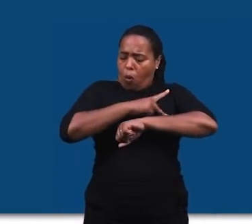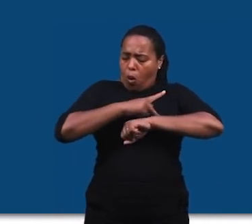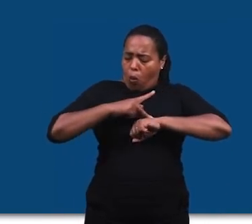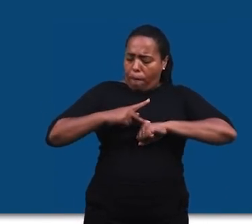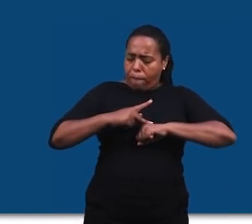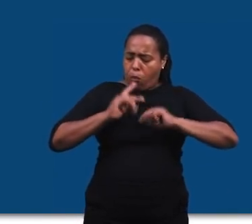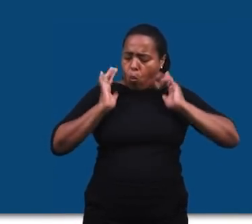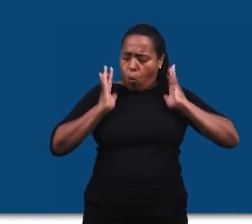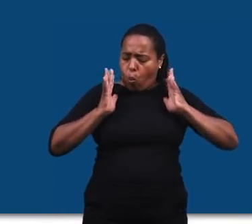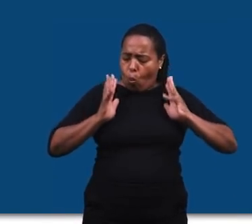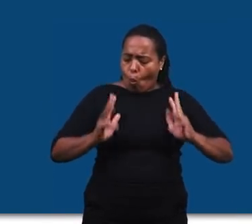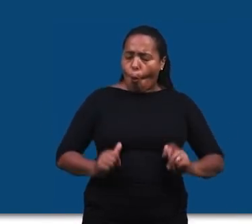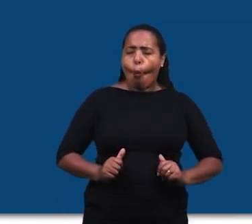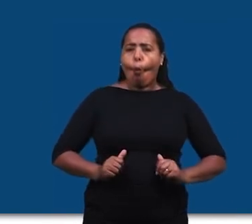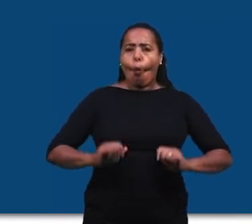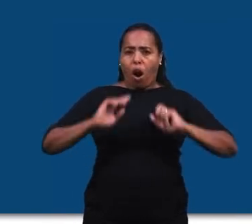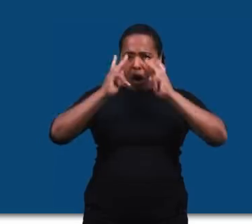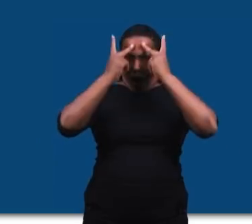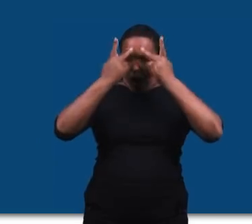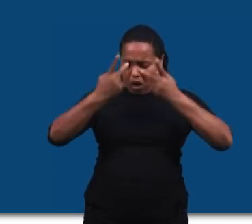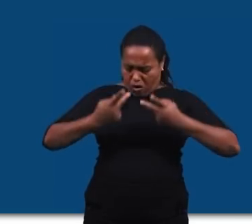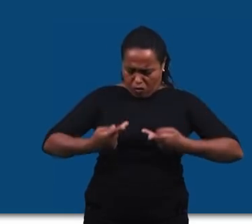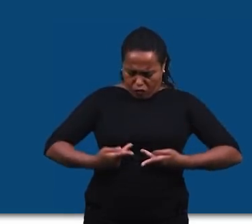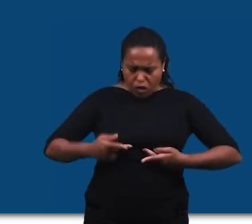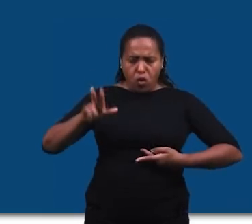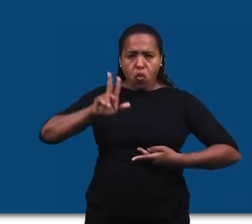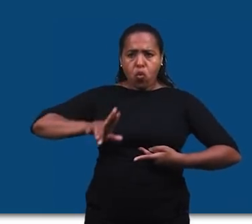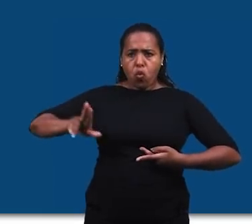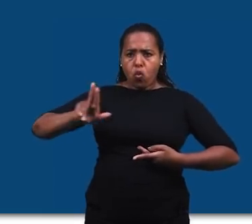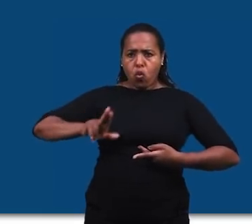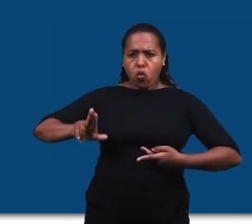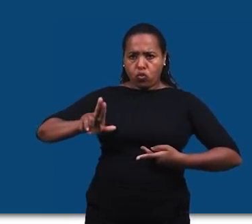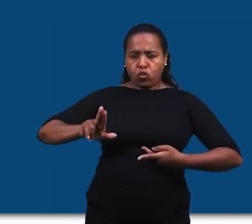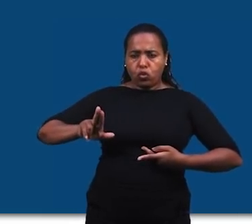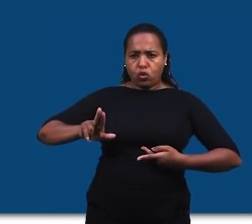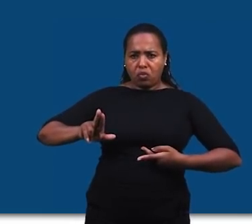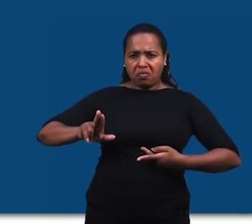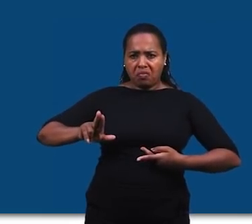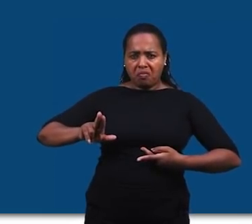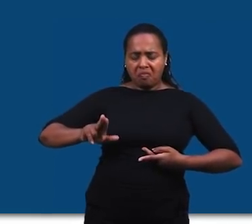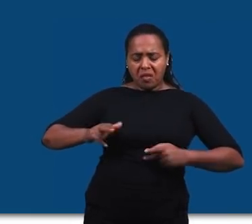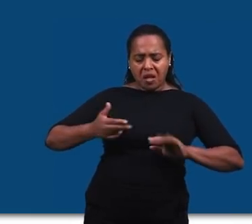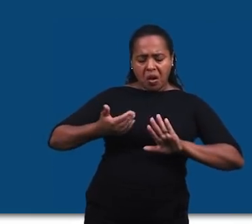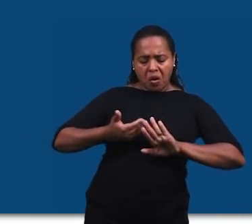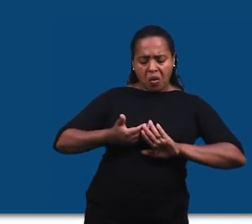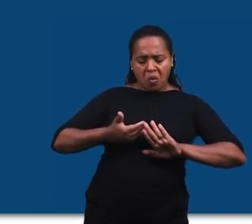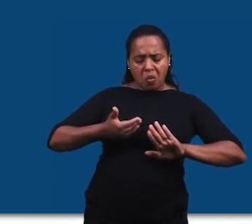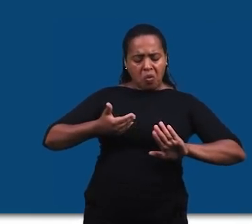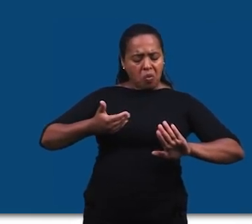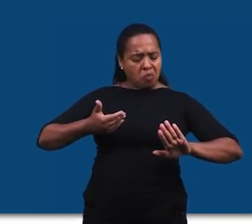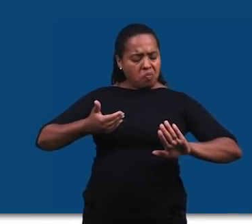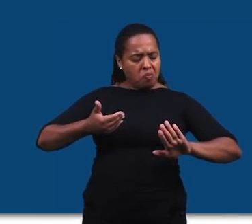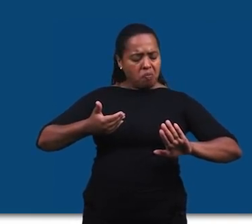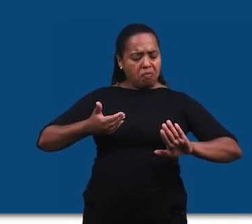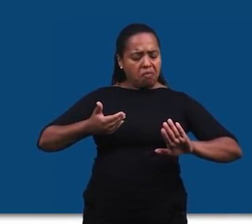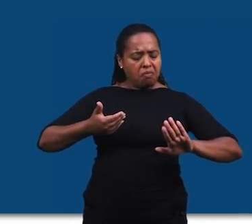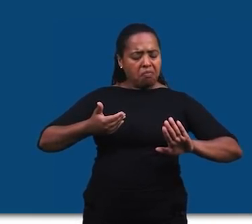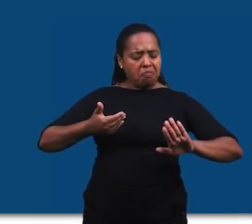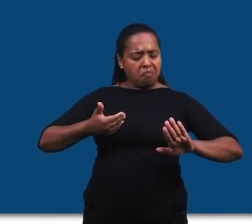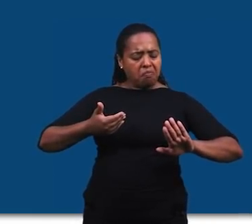É aquilo que veste o homem, não separa, não é uma separação, vamos